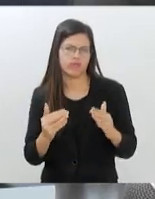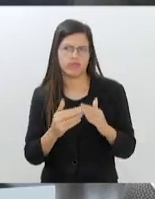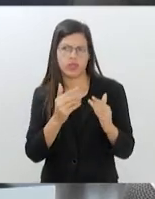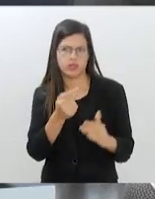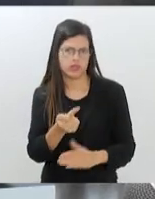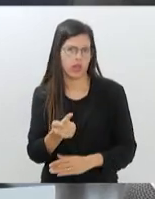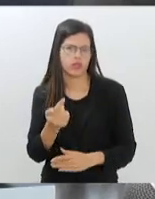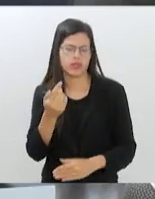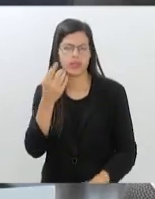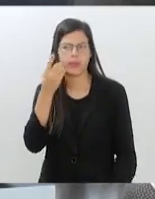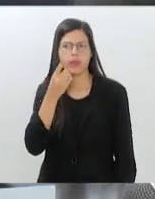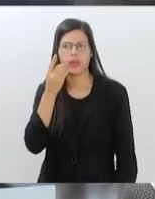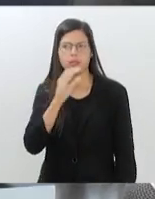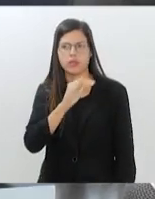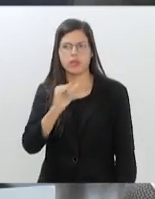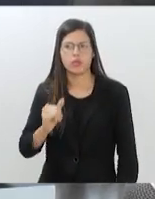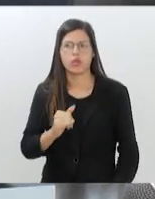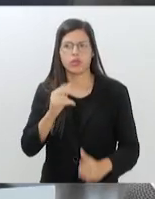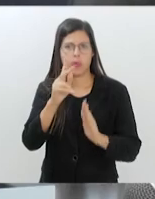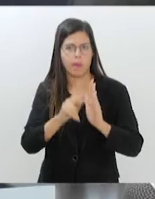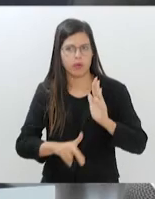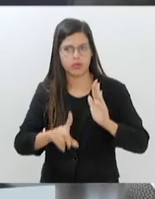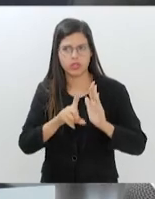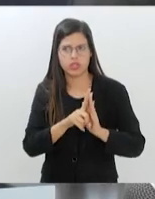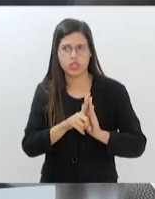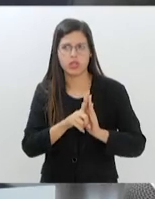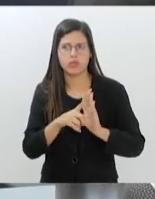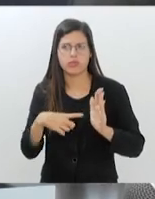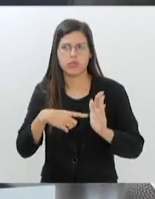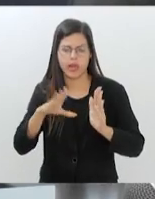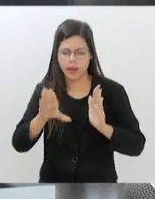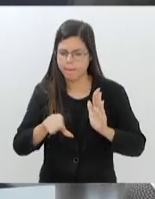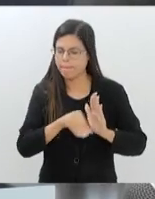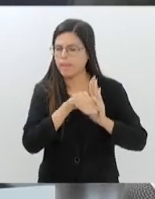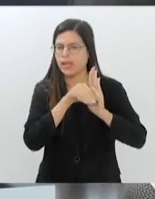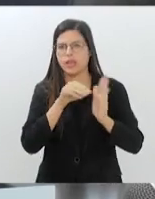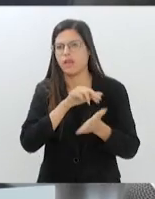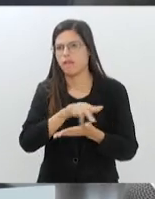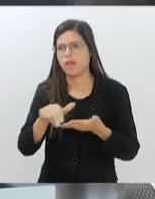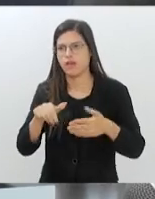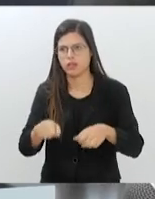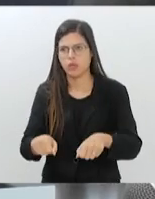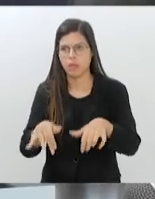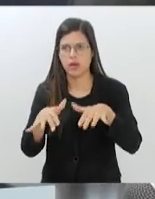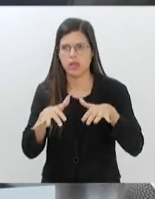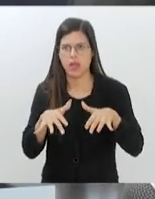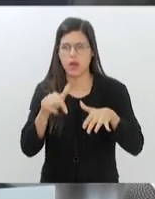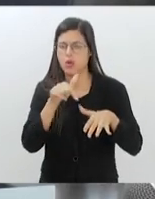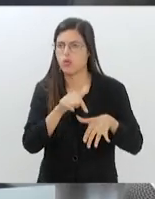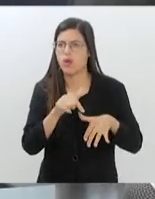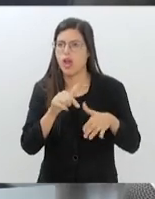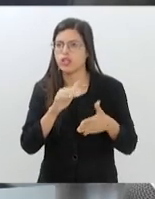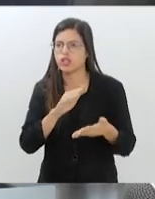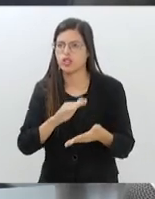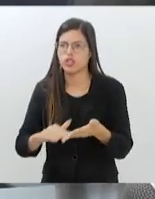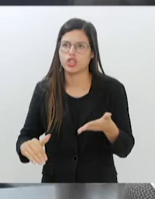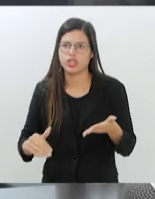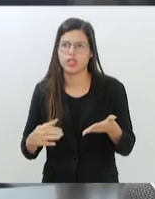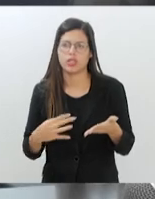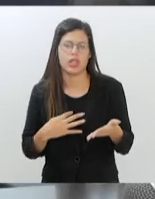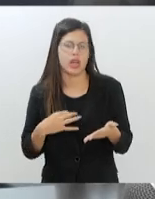tenho convicção que vai ser um projeto campeão aí de emendas no plenário e a talvez possamos modular lá nessas emendas se tira da